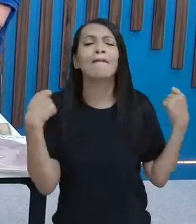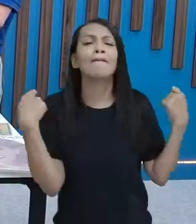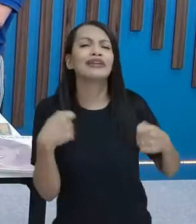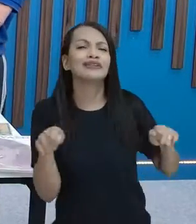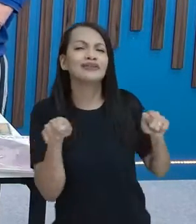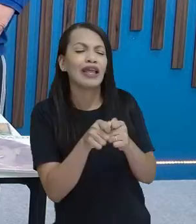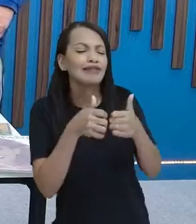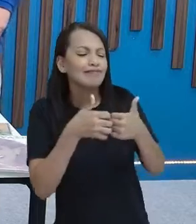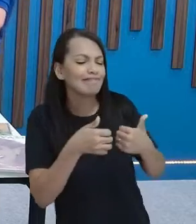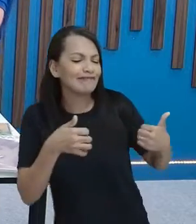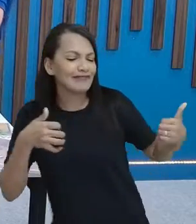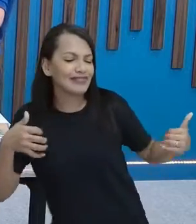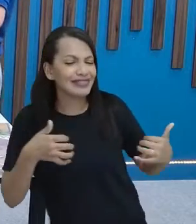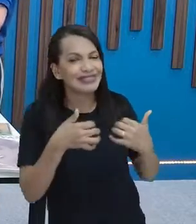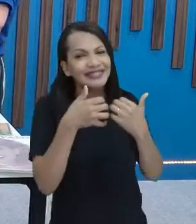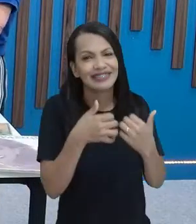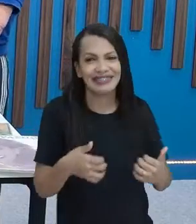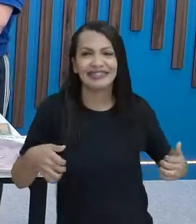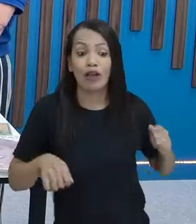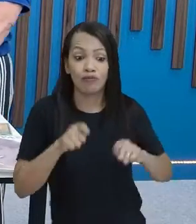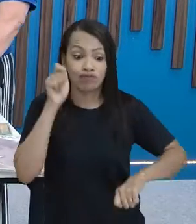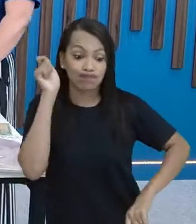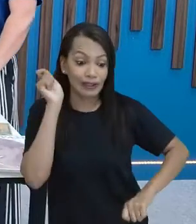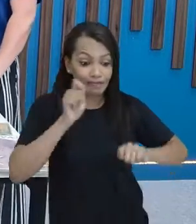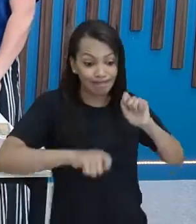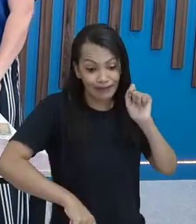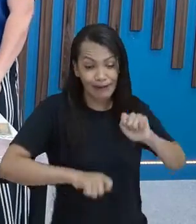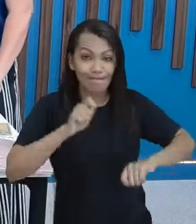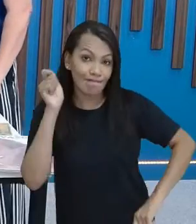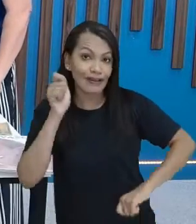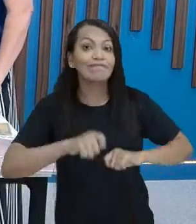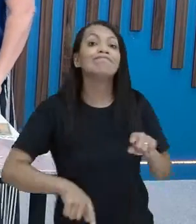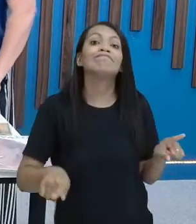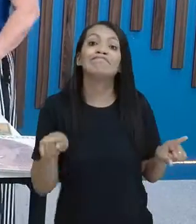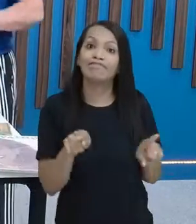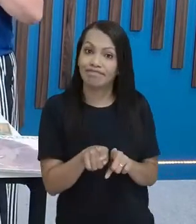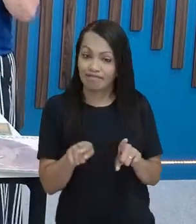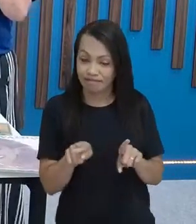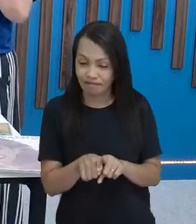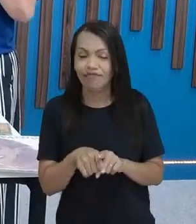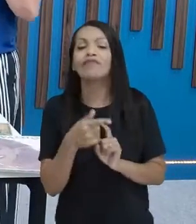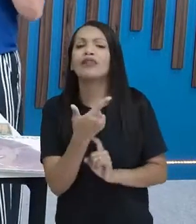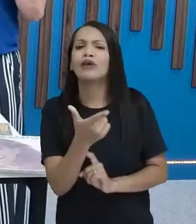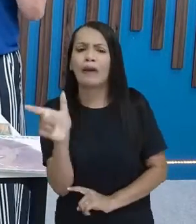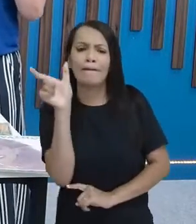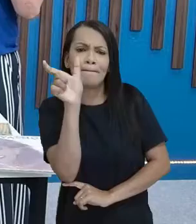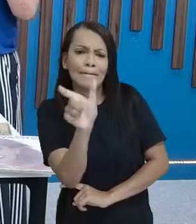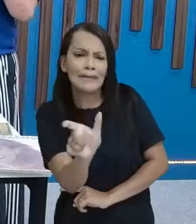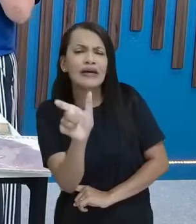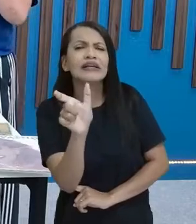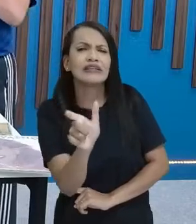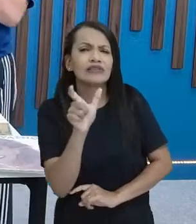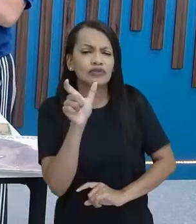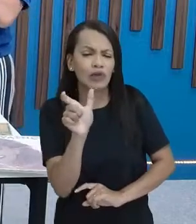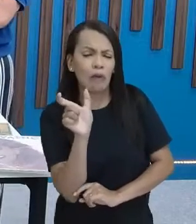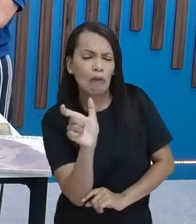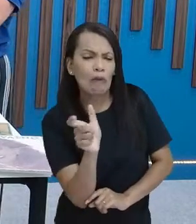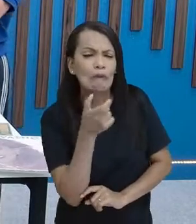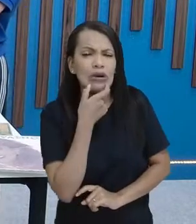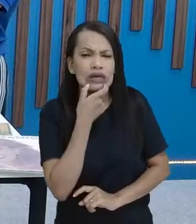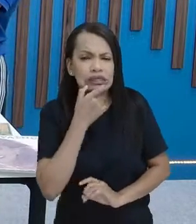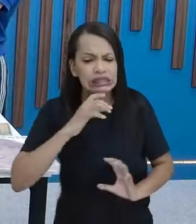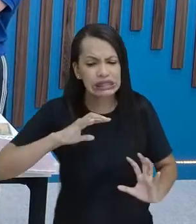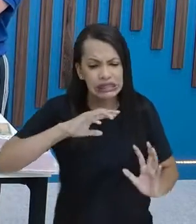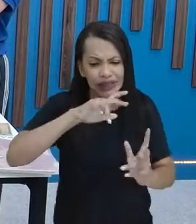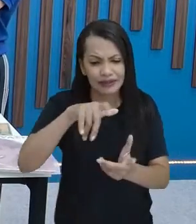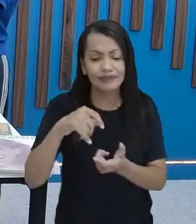zabumba. Agora, a world music, World music. a palavra mundo em inglês,